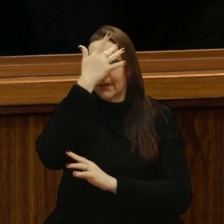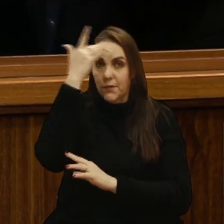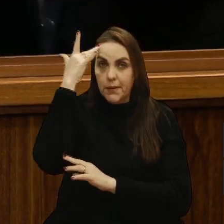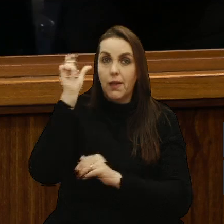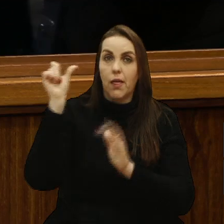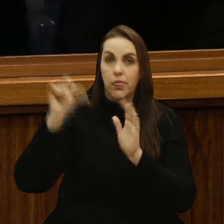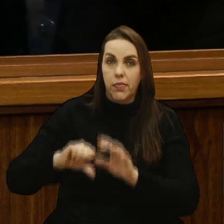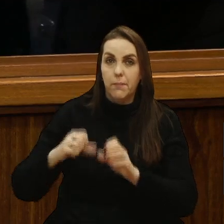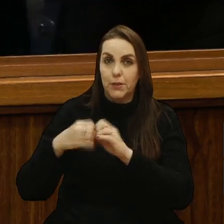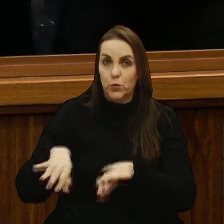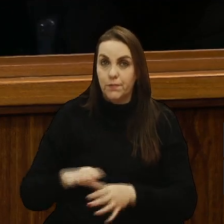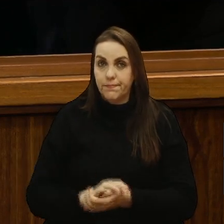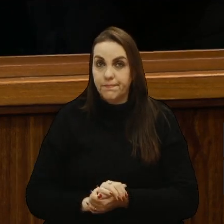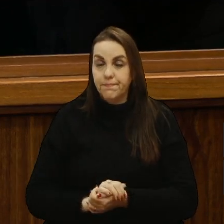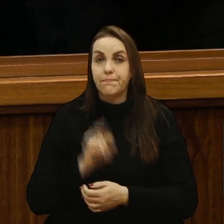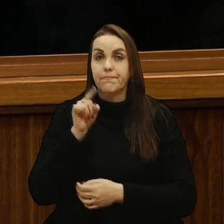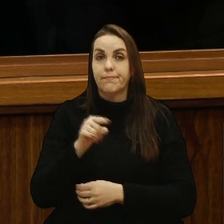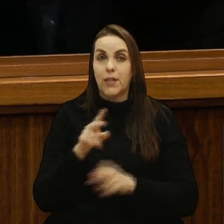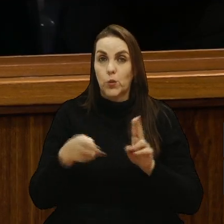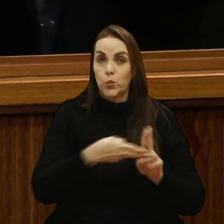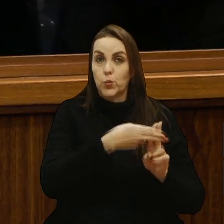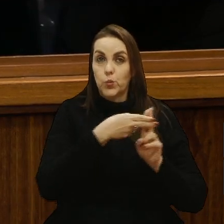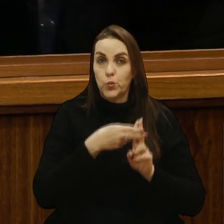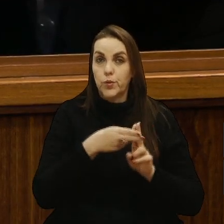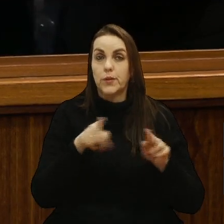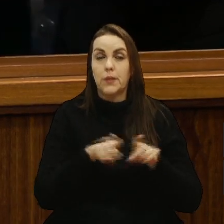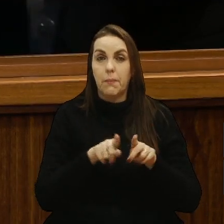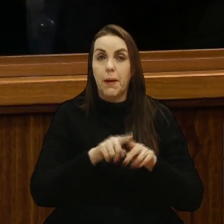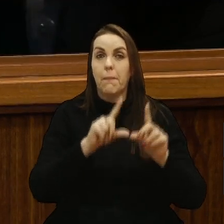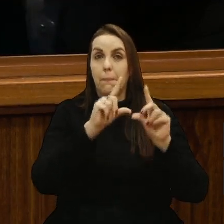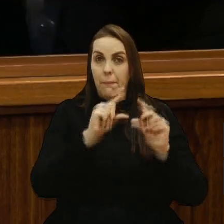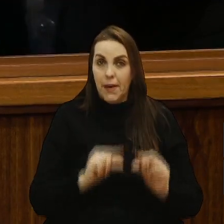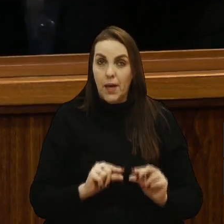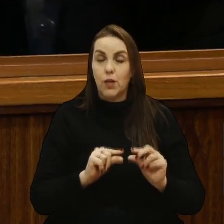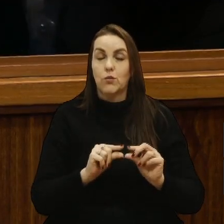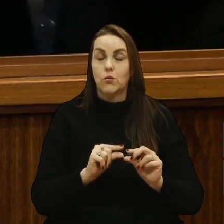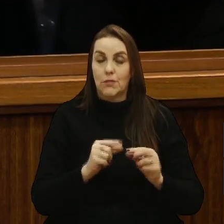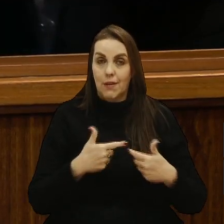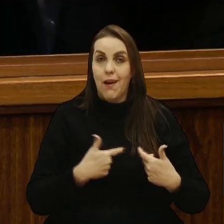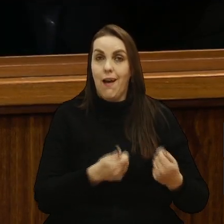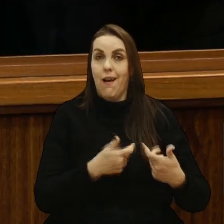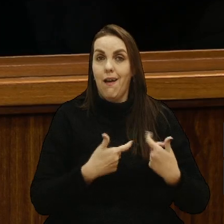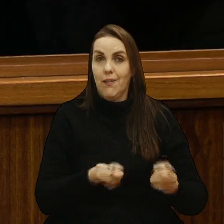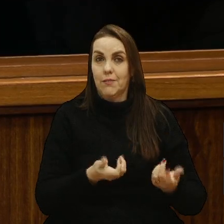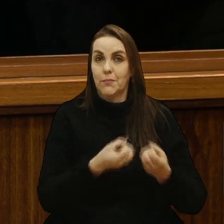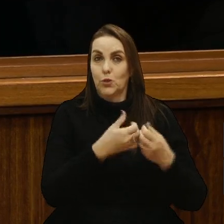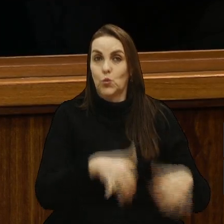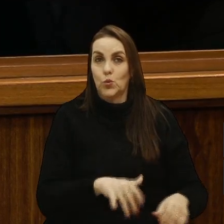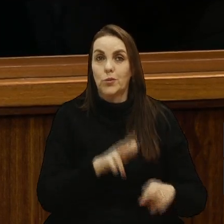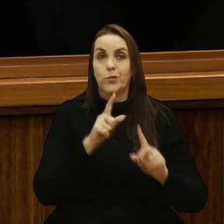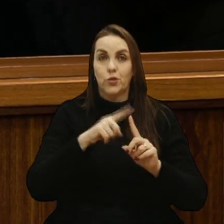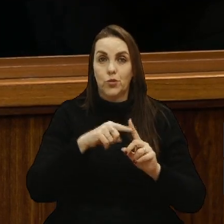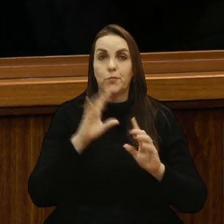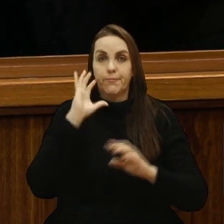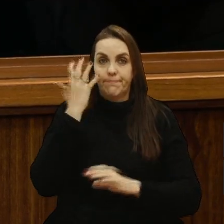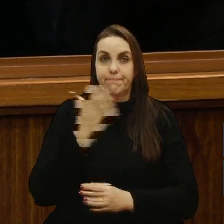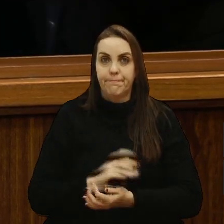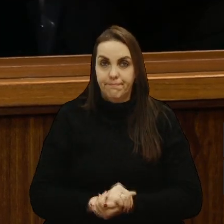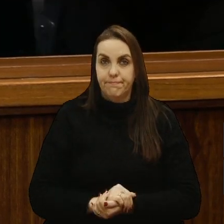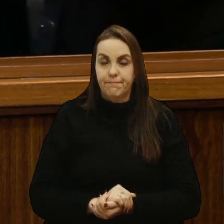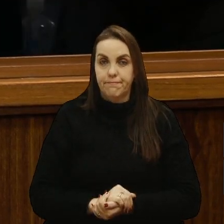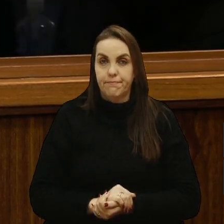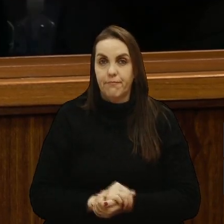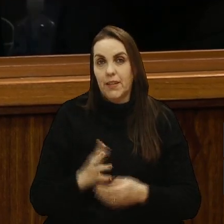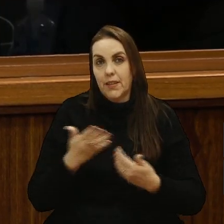doentes e o sistema público de saúde menos onerado por esse tipo de situação. Então, eu acho